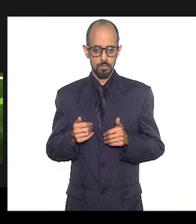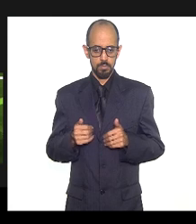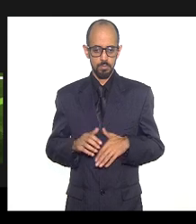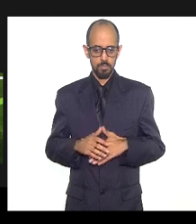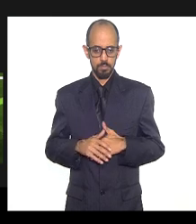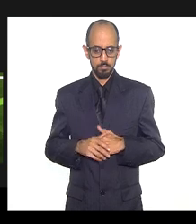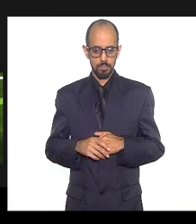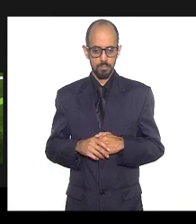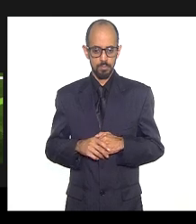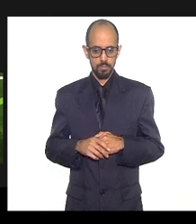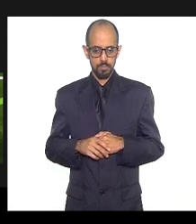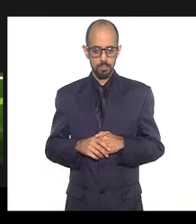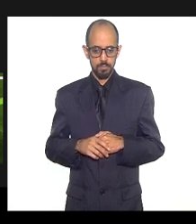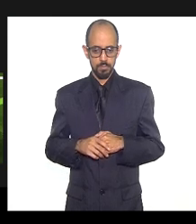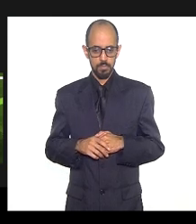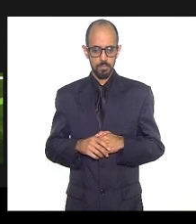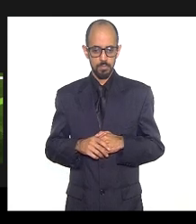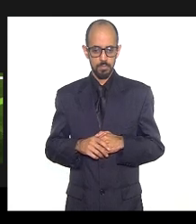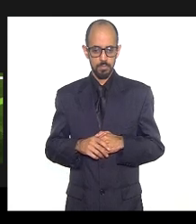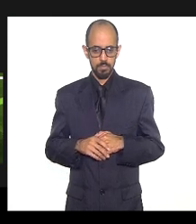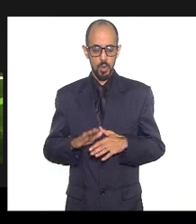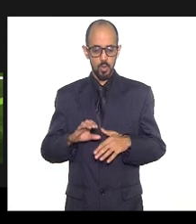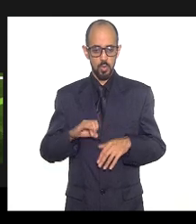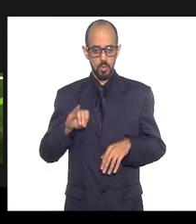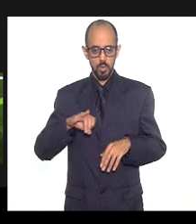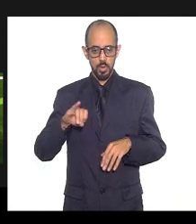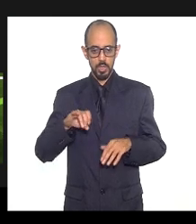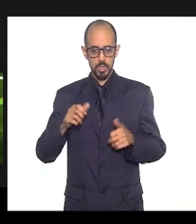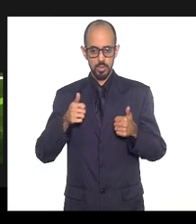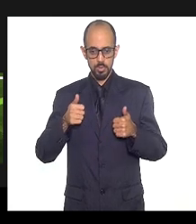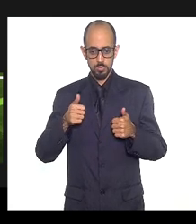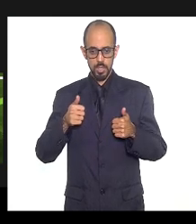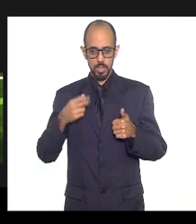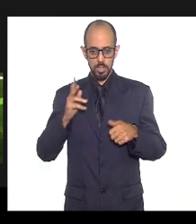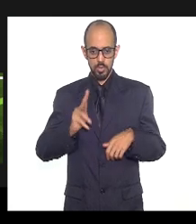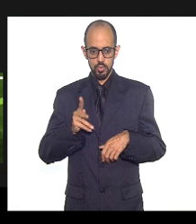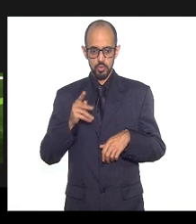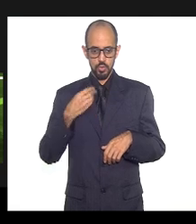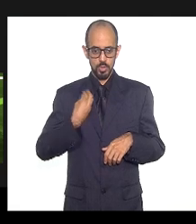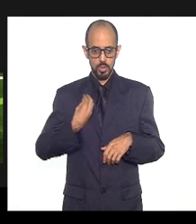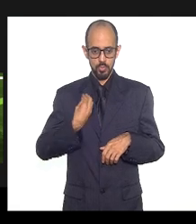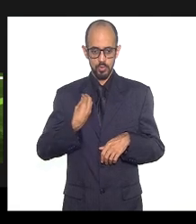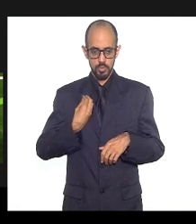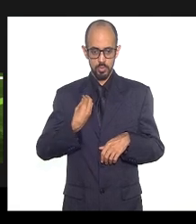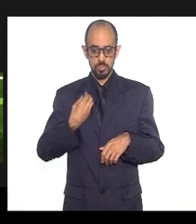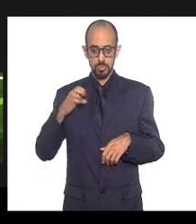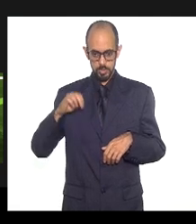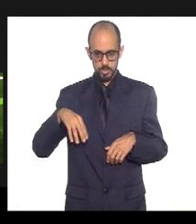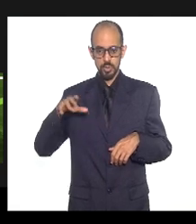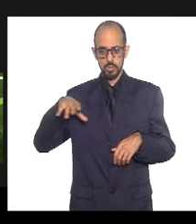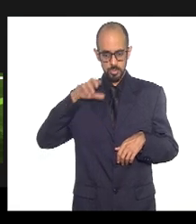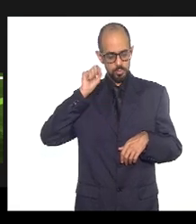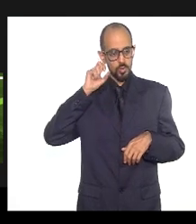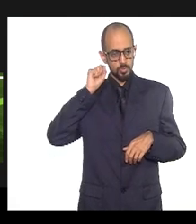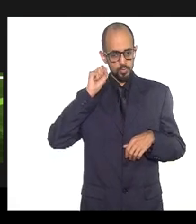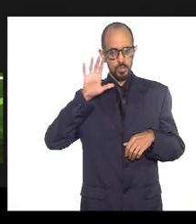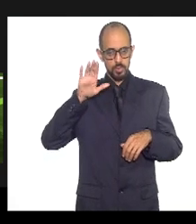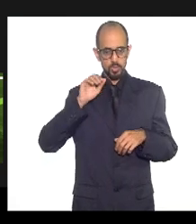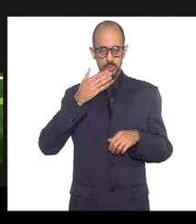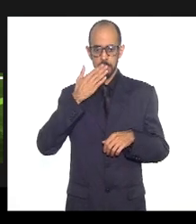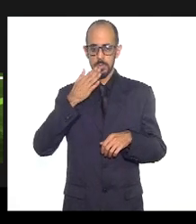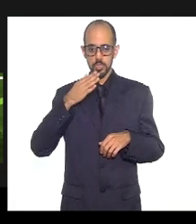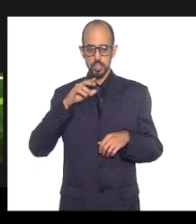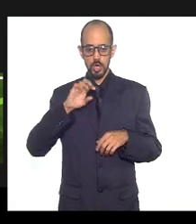Oi, deputada. Estou online. Está Tá, sim, estamos te ouvindo. Só pediria